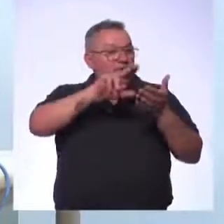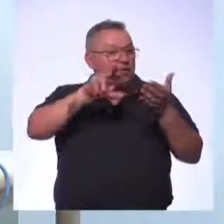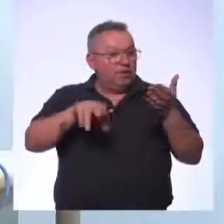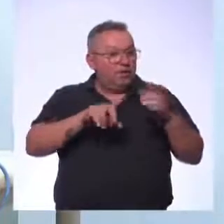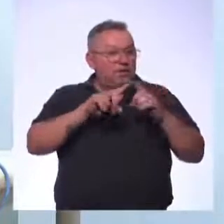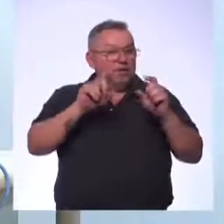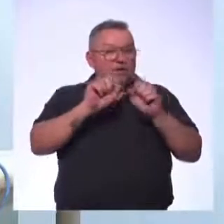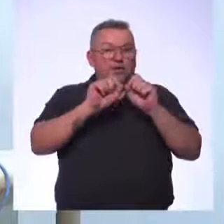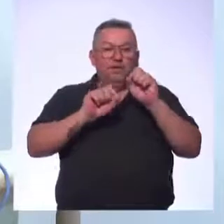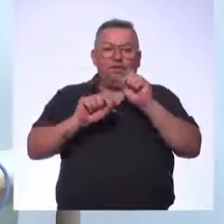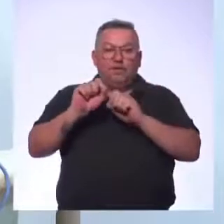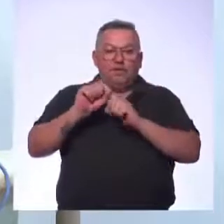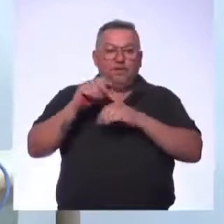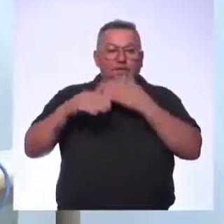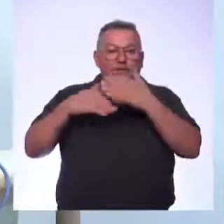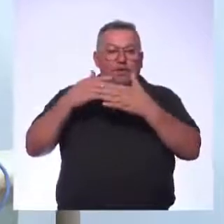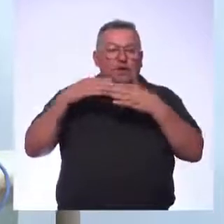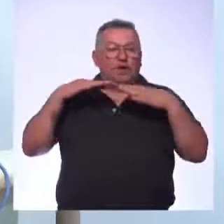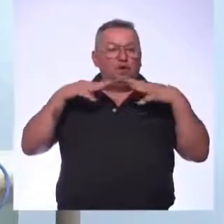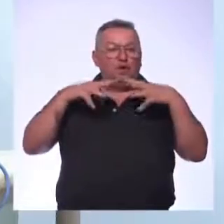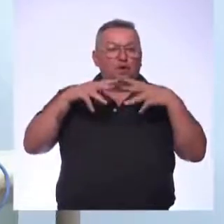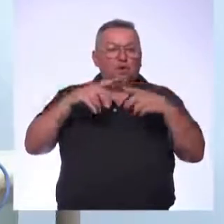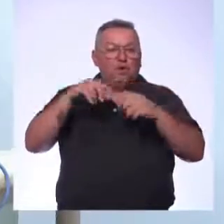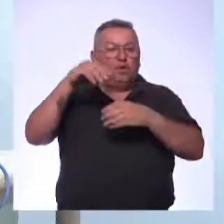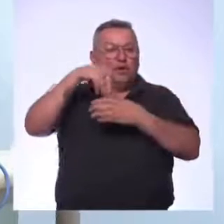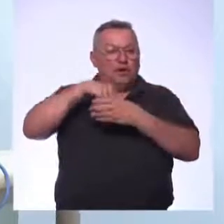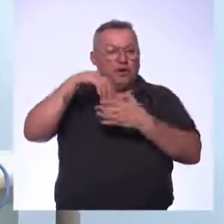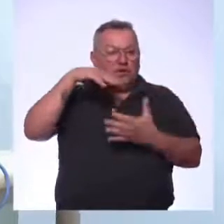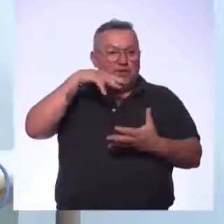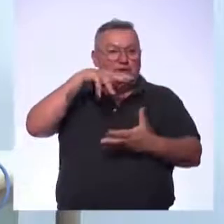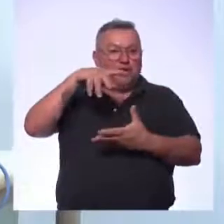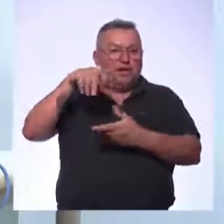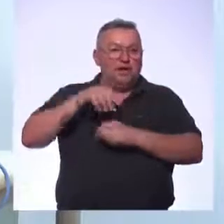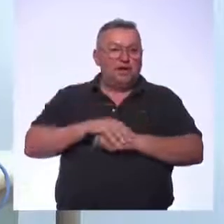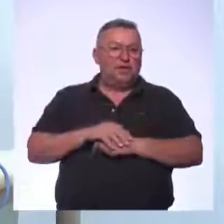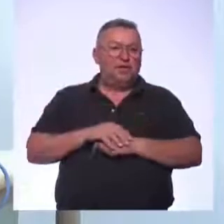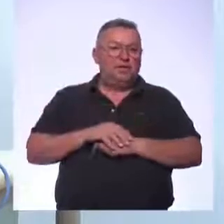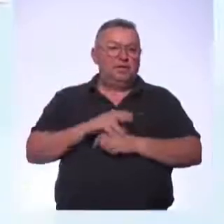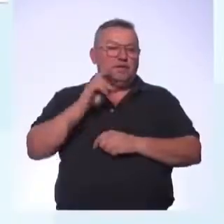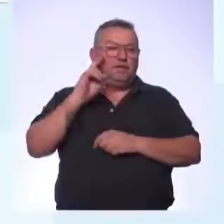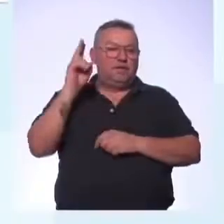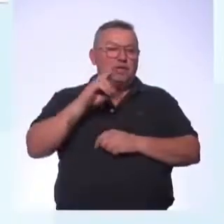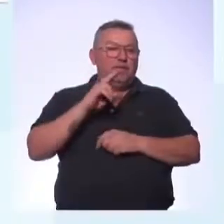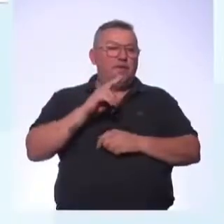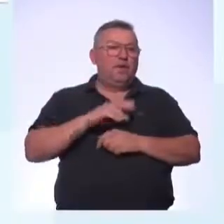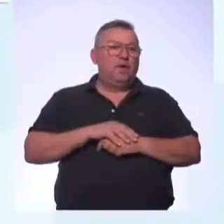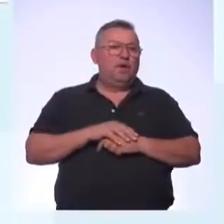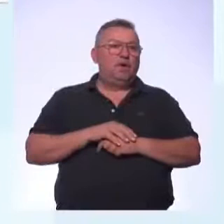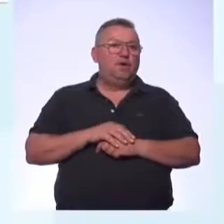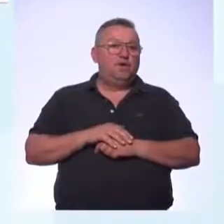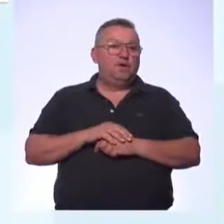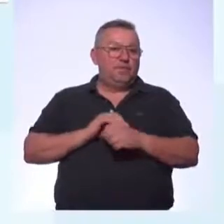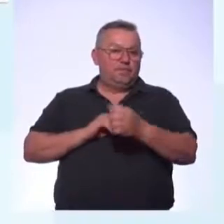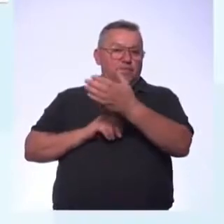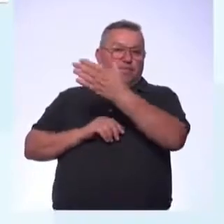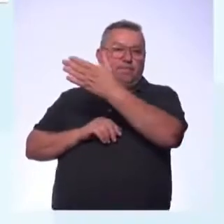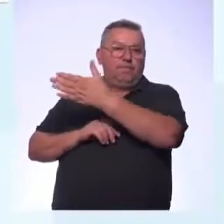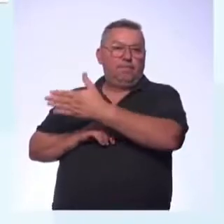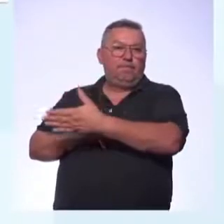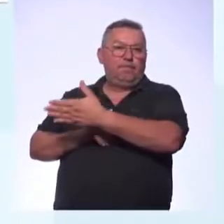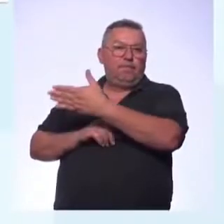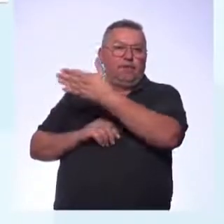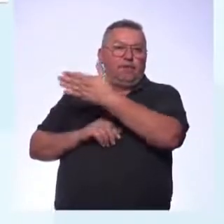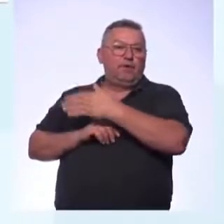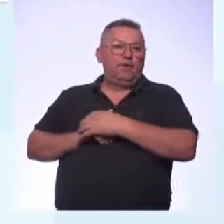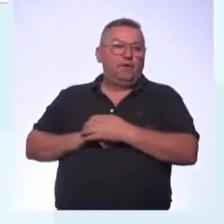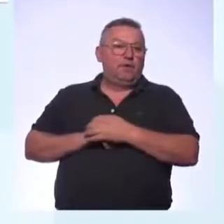que acaba ocorrendo esse processo todo aí, interno aí da Terra. Então, vamos ver aí o tectonismo através do processo de epirogênese. Então, vocês